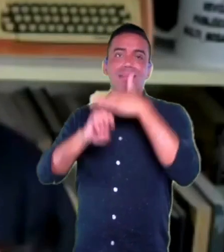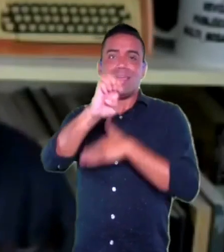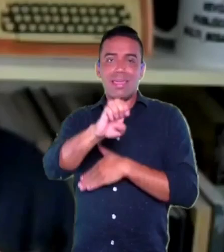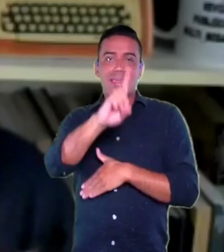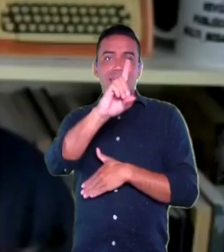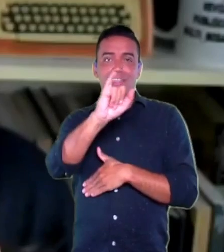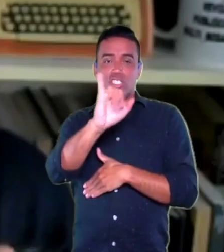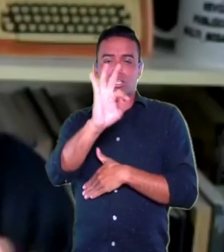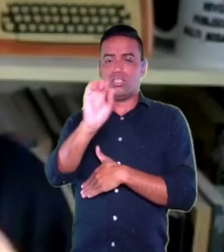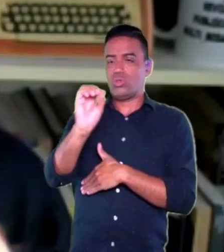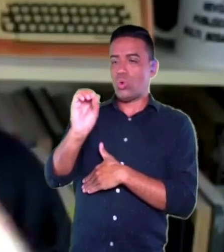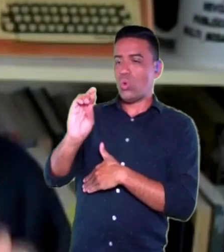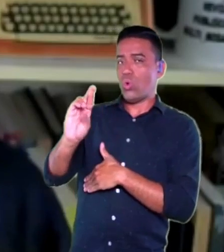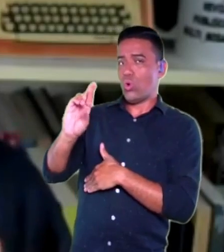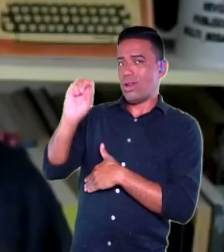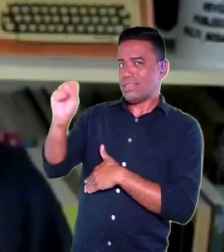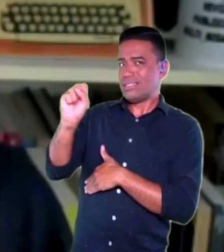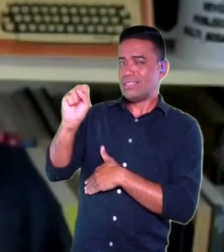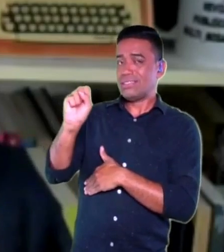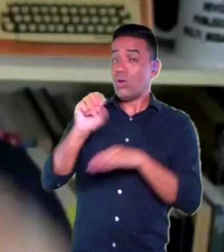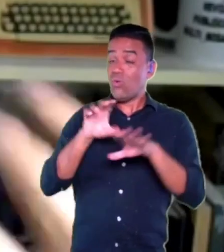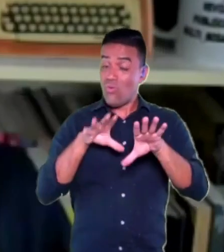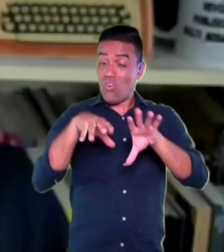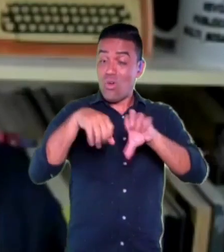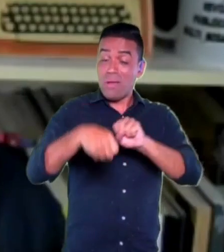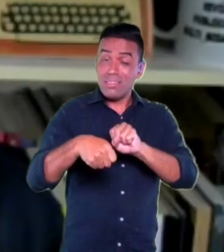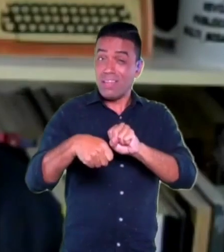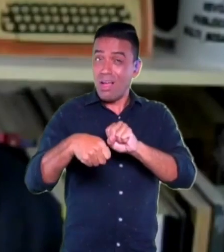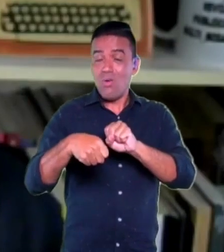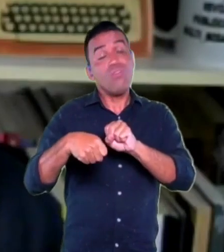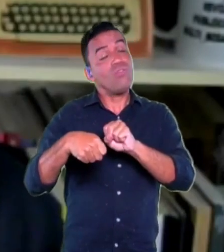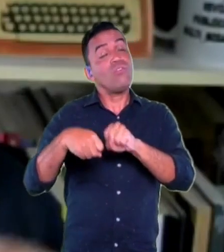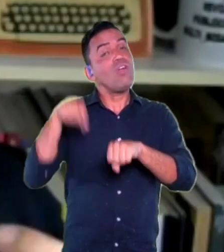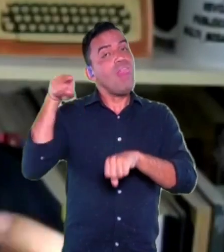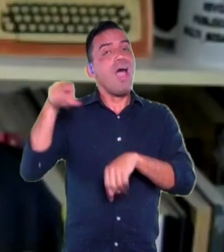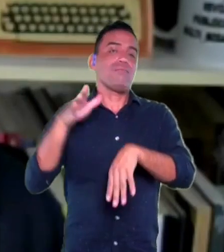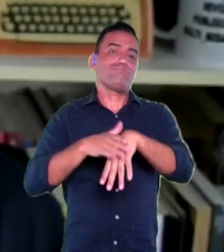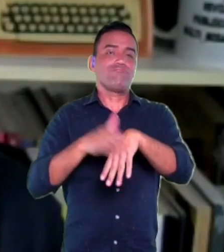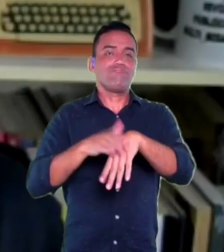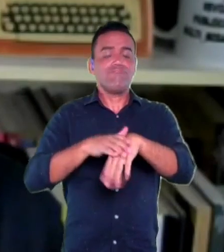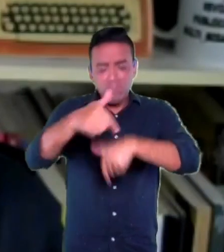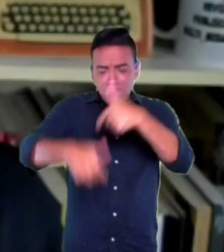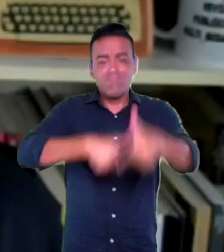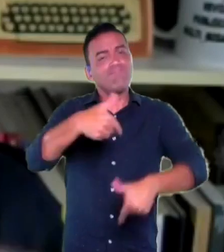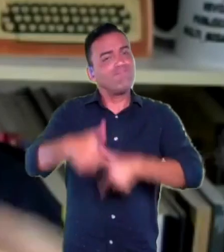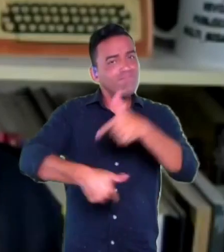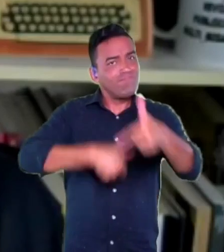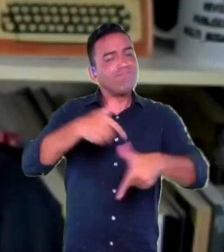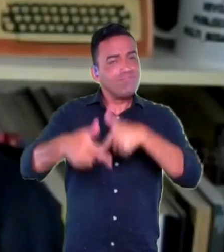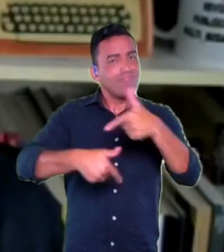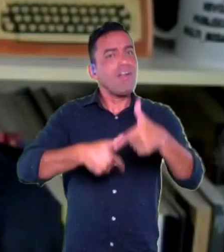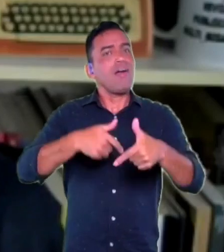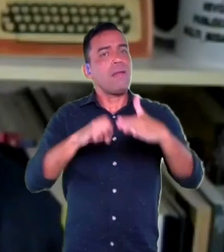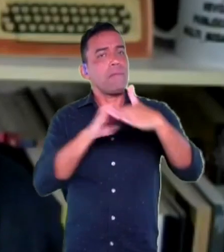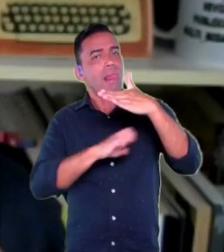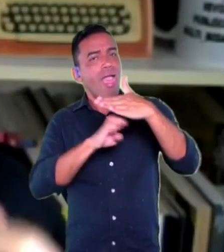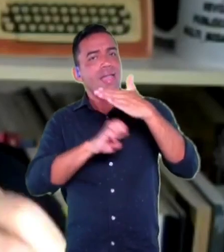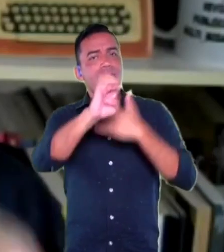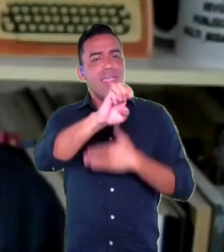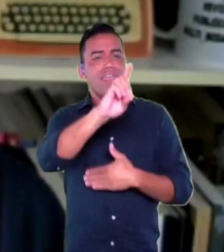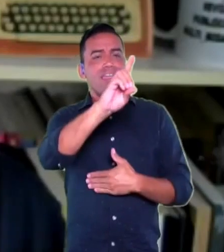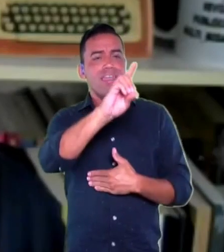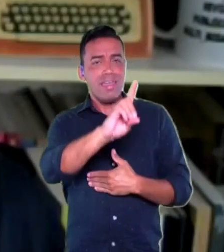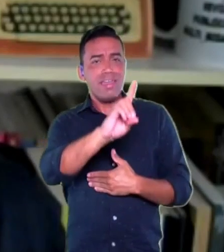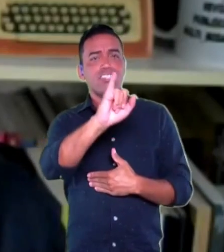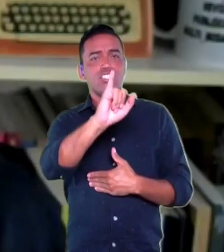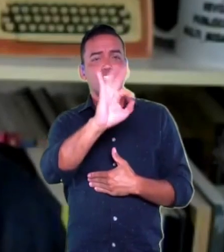formação mais densa na área foi em serviço, né? Quando você vai para a editora, põe a mão na massa,